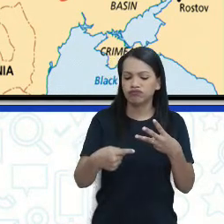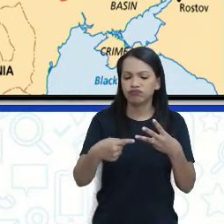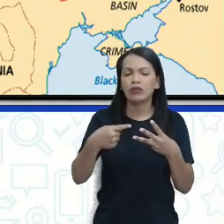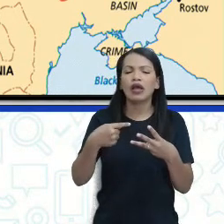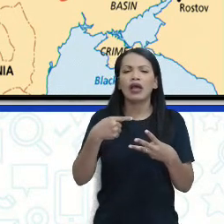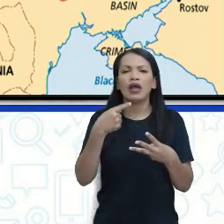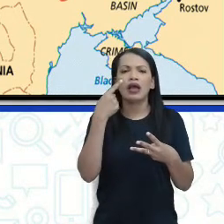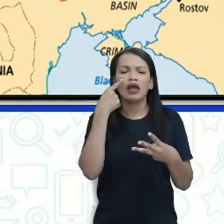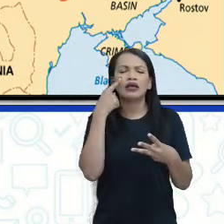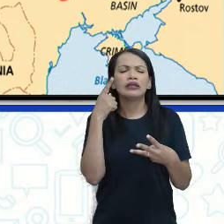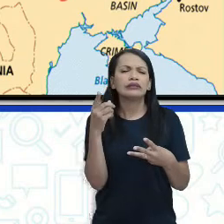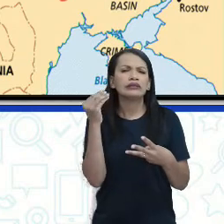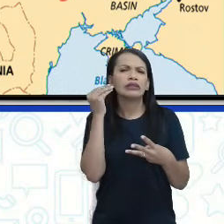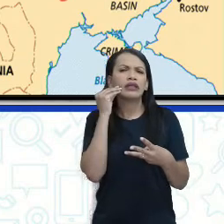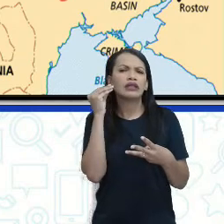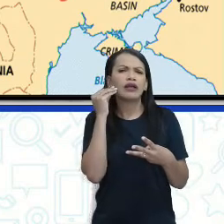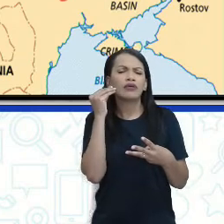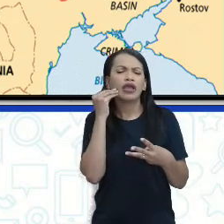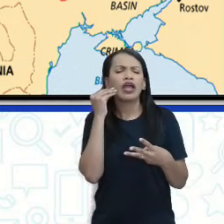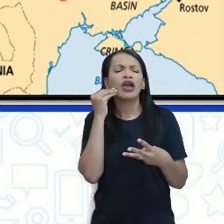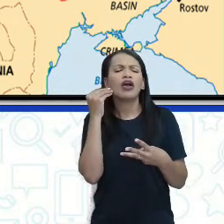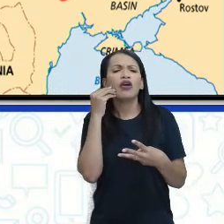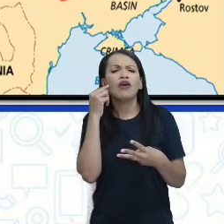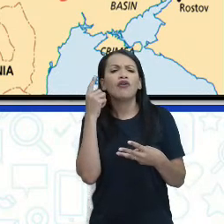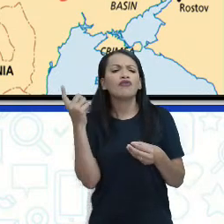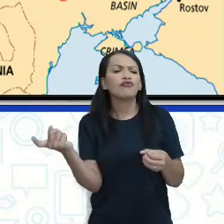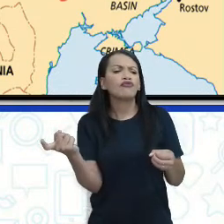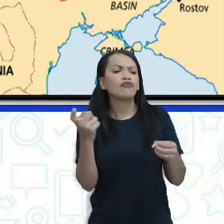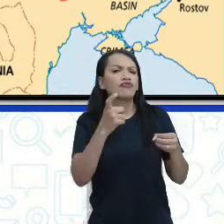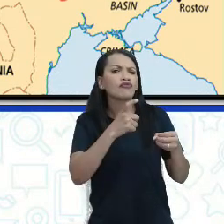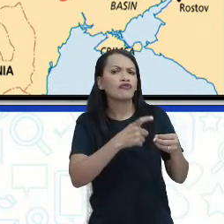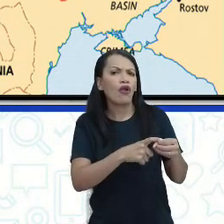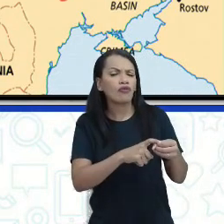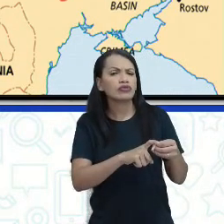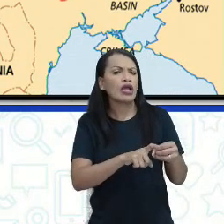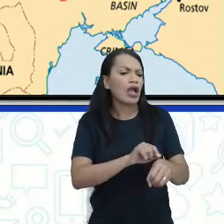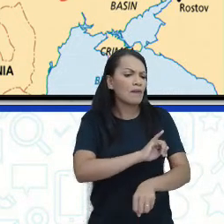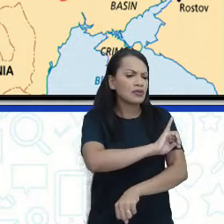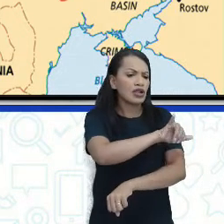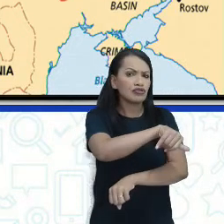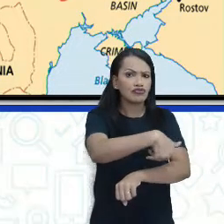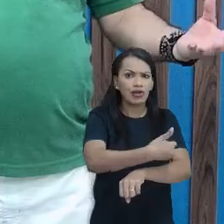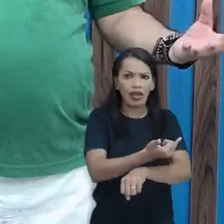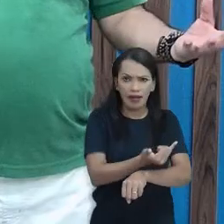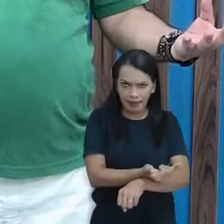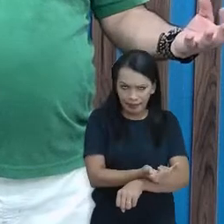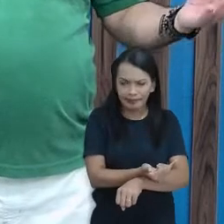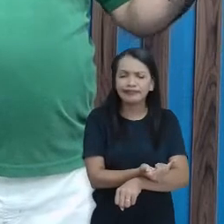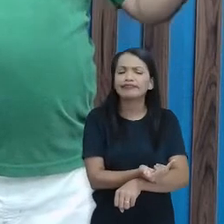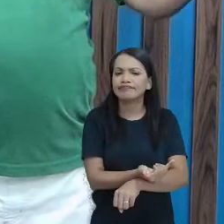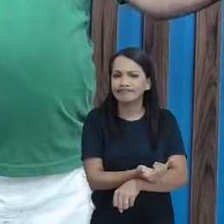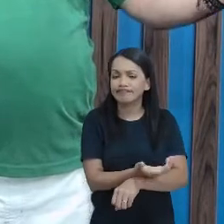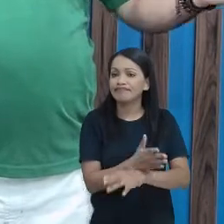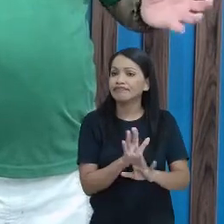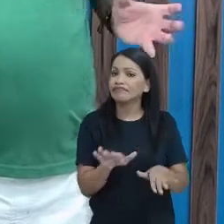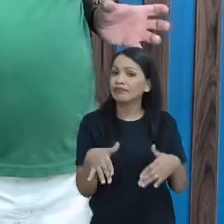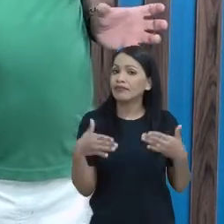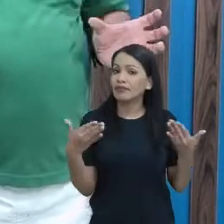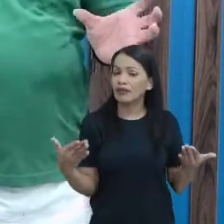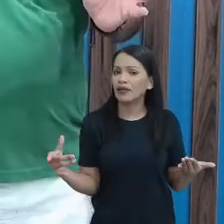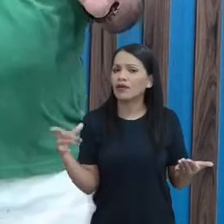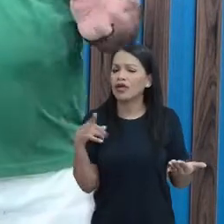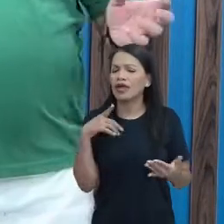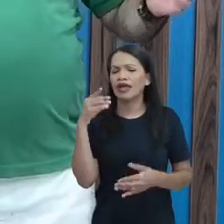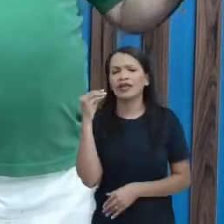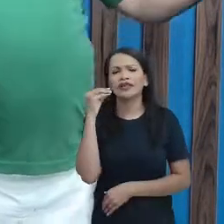tentaram retomar Jerusalém das mãos, né, do chefe muçulmano Saladino, né? Então, eles